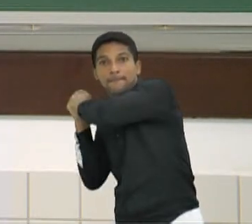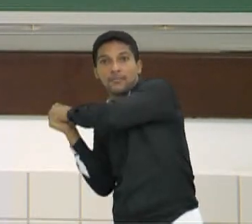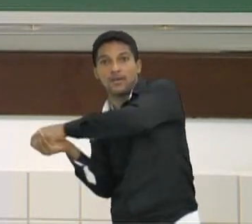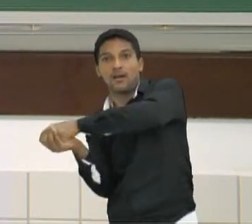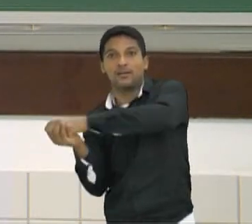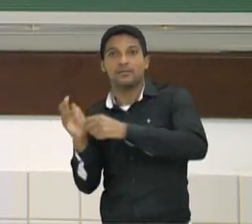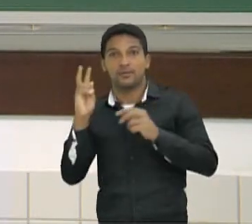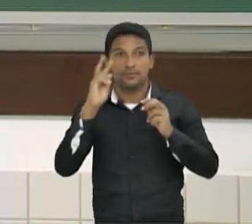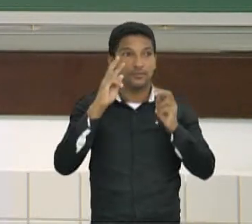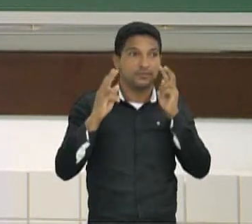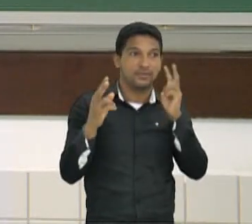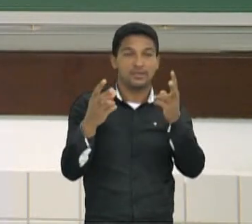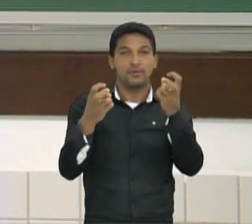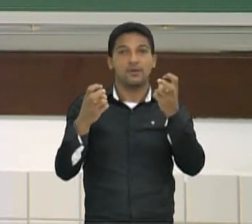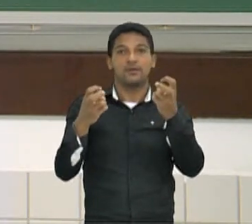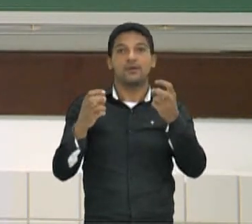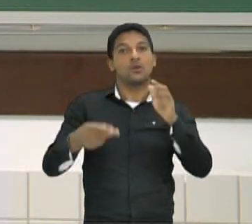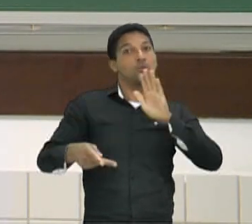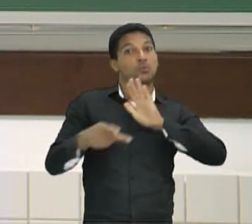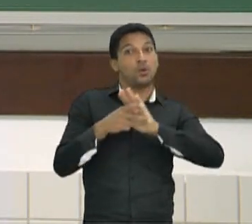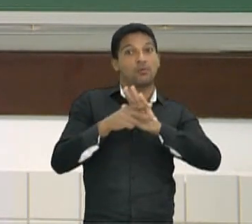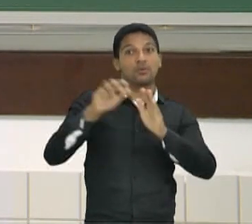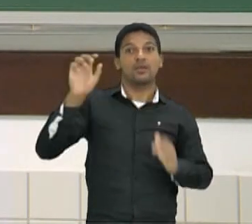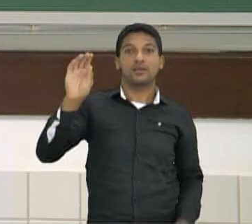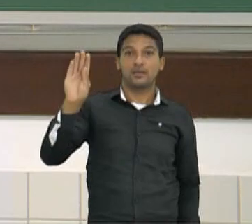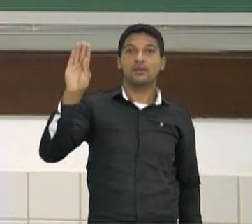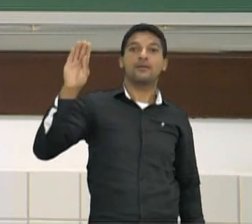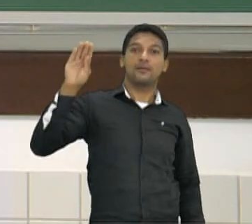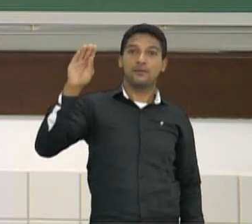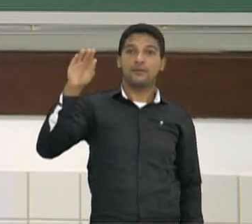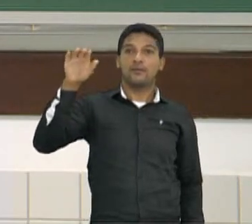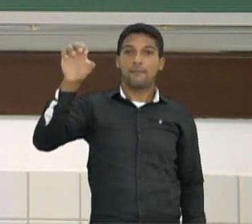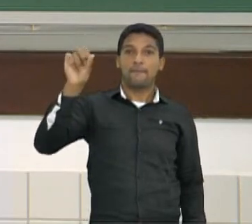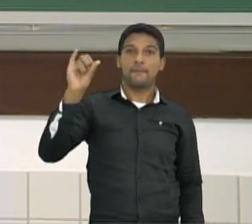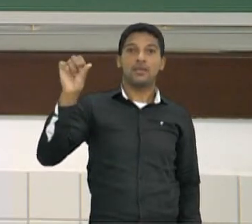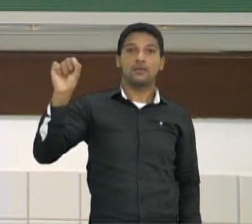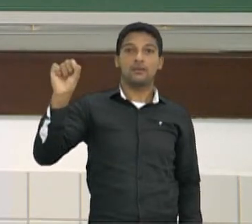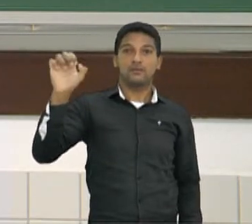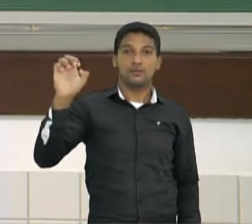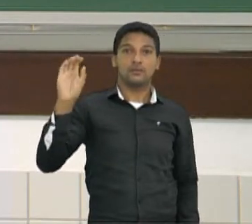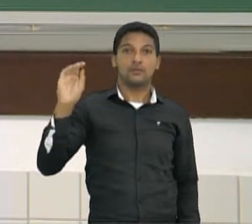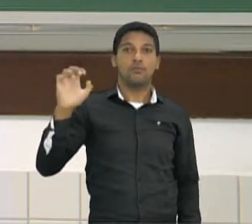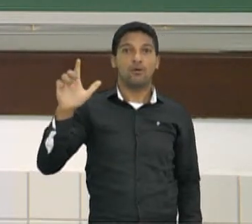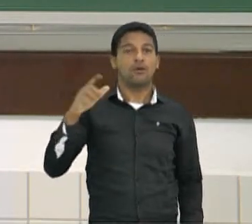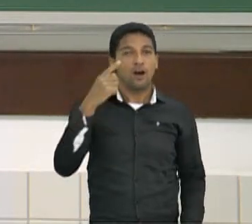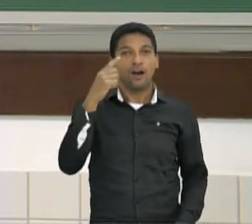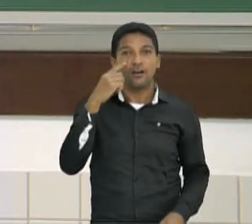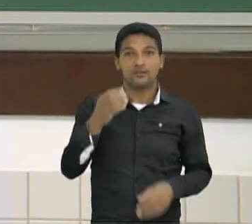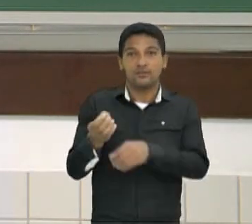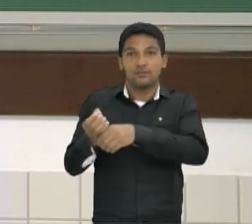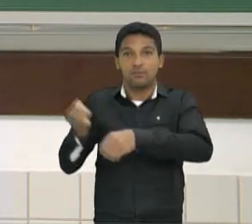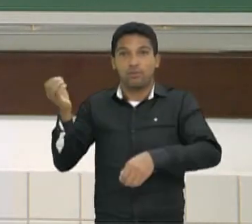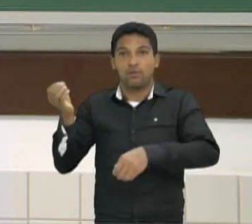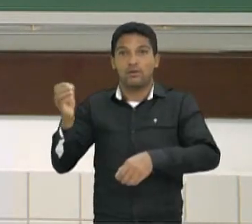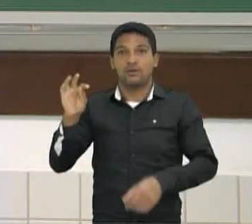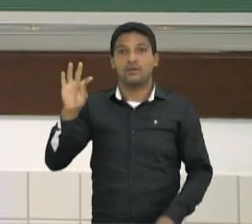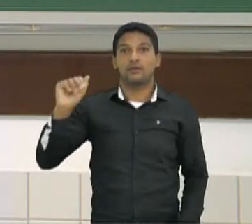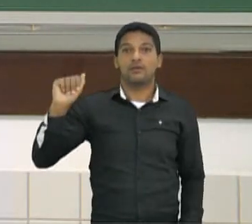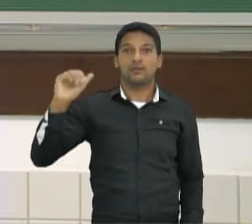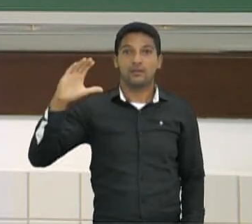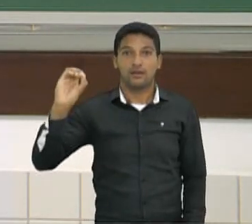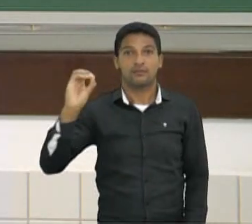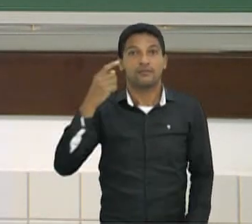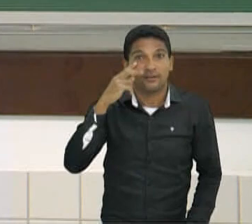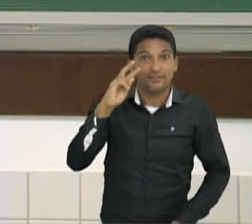os materiais aqui específicos do beisebol, né? A luva, bolinha, o taco já está aqui também. Então para a aula de hoje nós